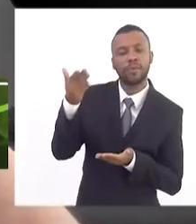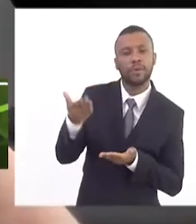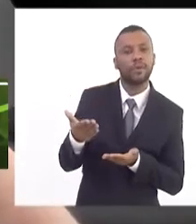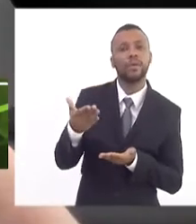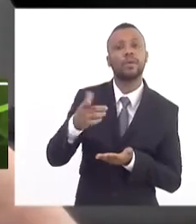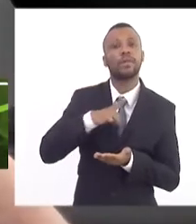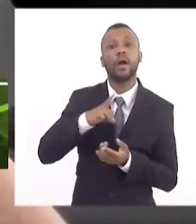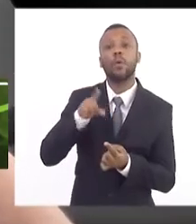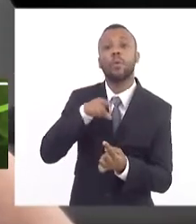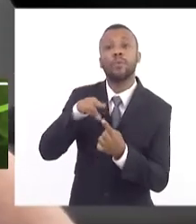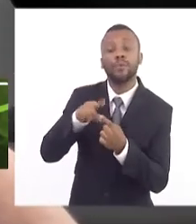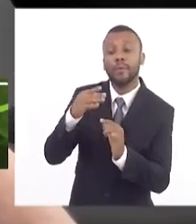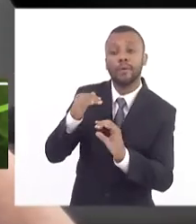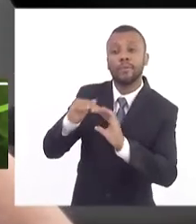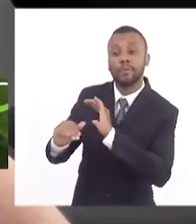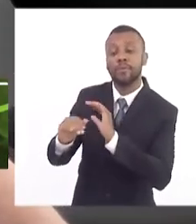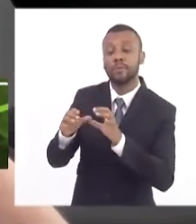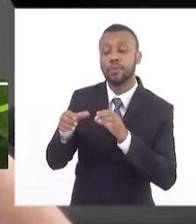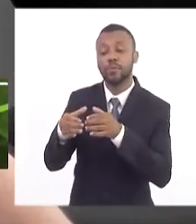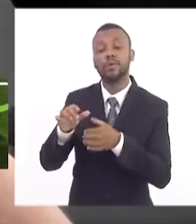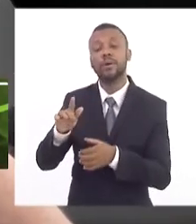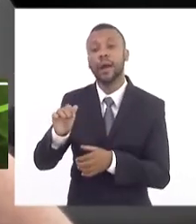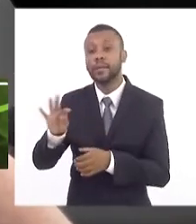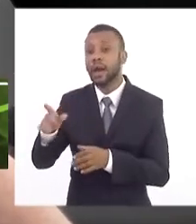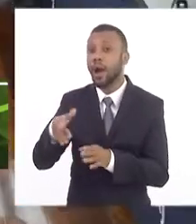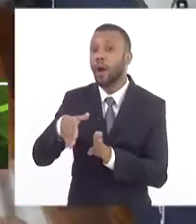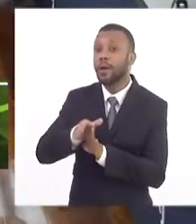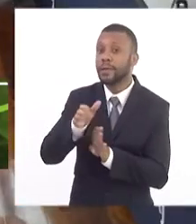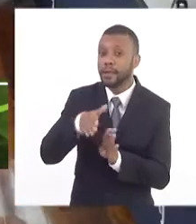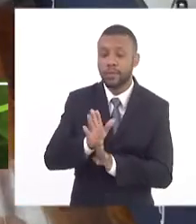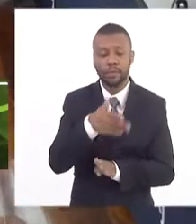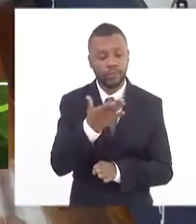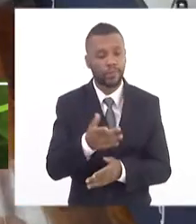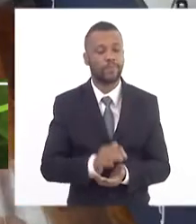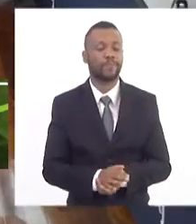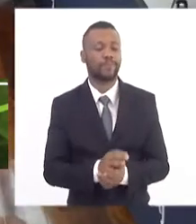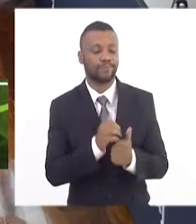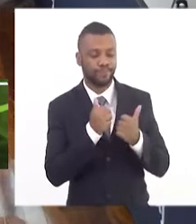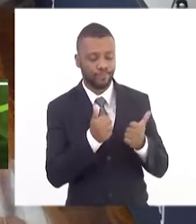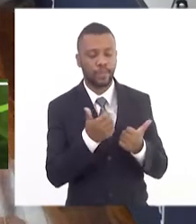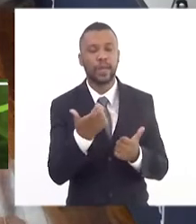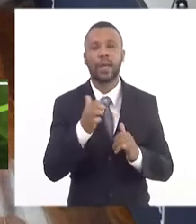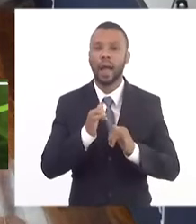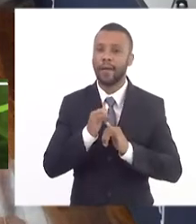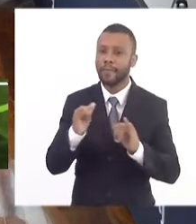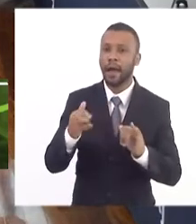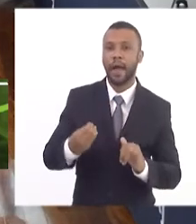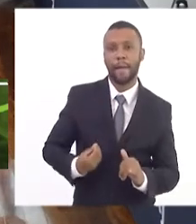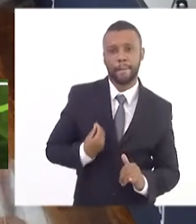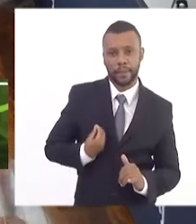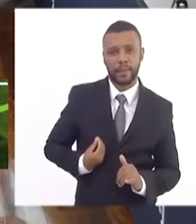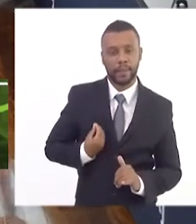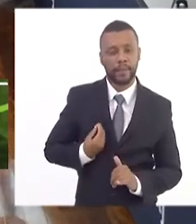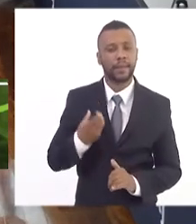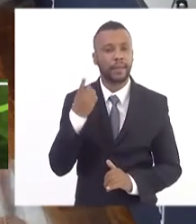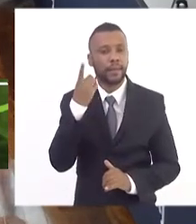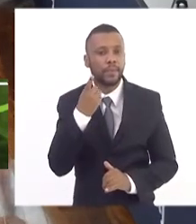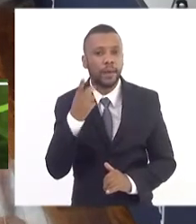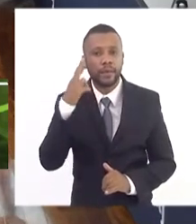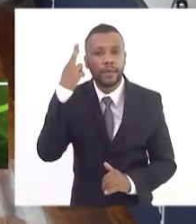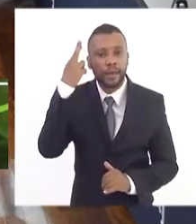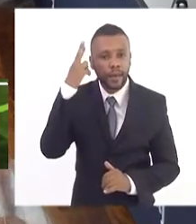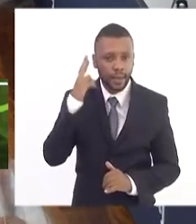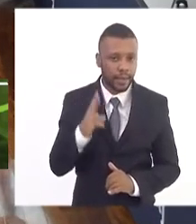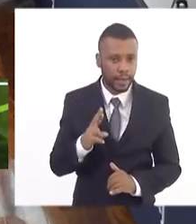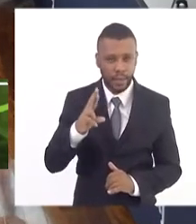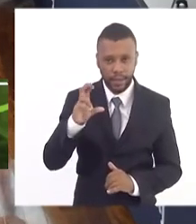no GAT. Foi a orientação dele. Queria registrar a presença da deputada Renata Souza.